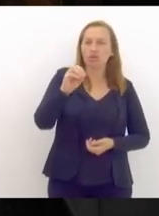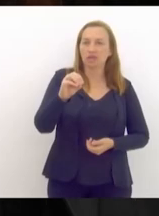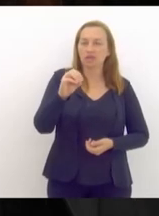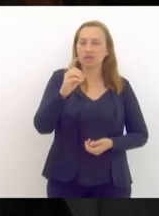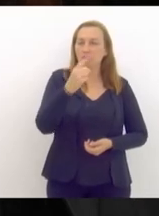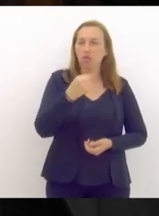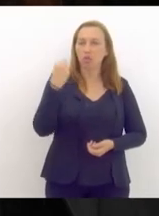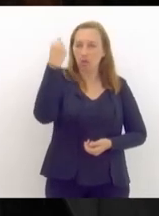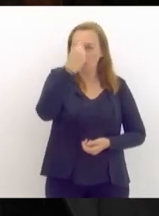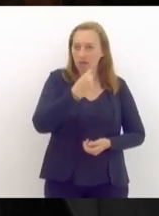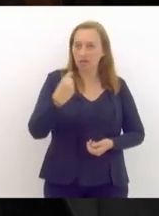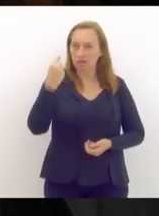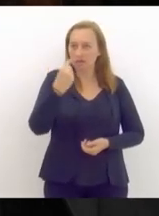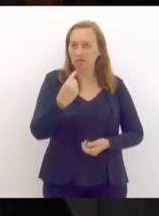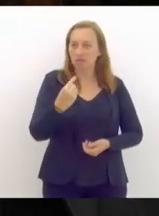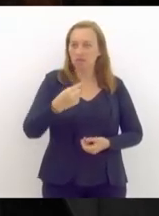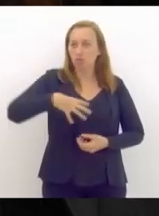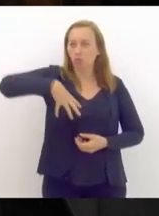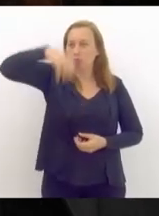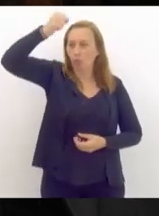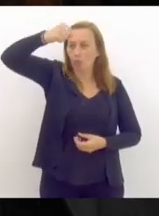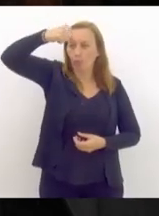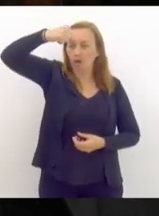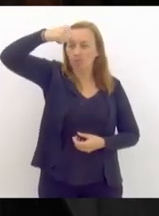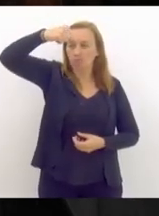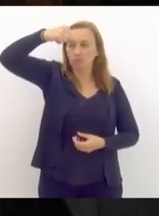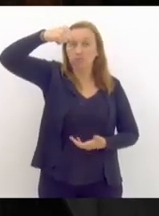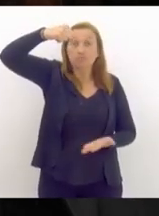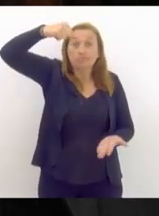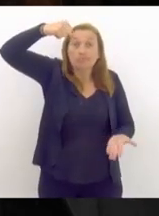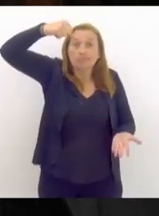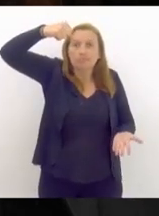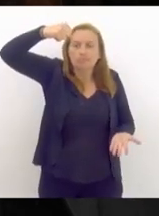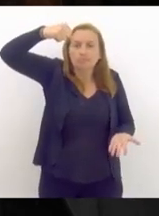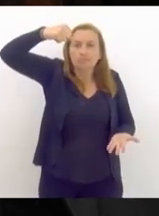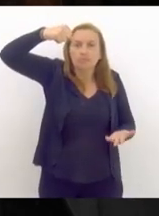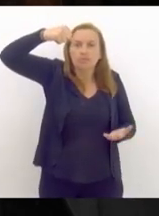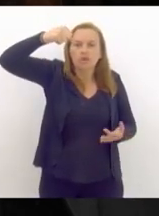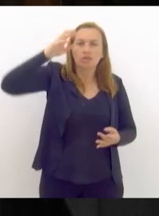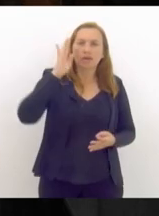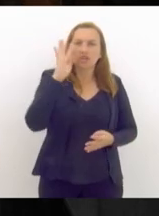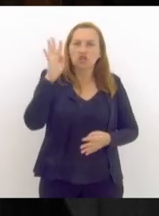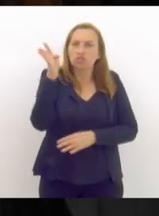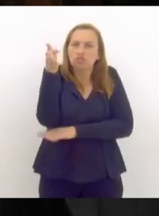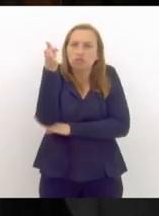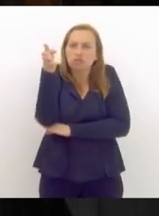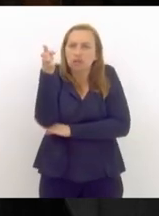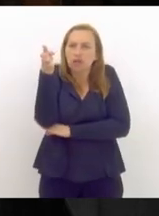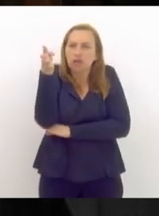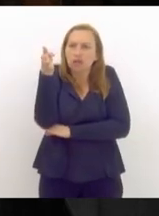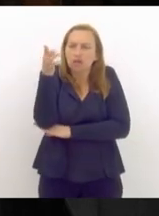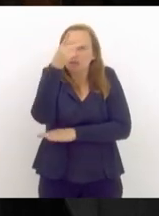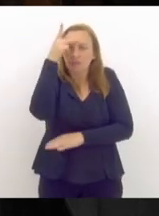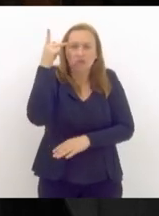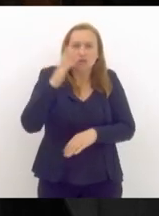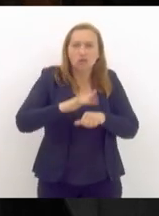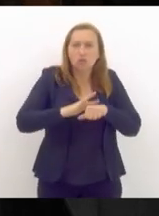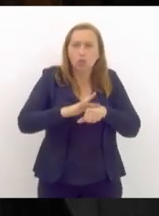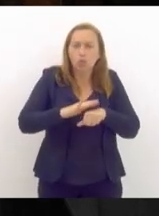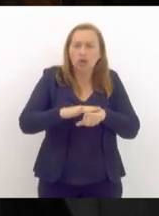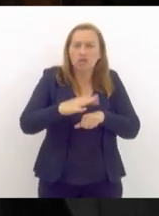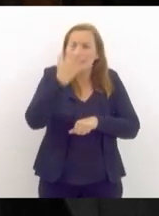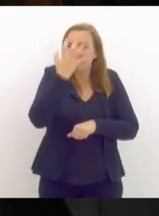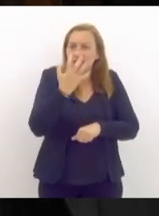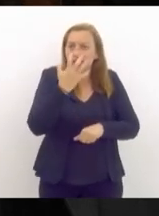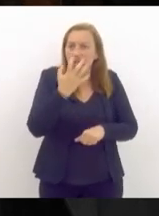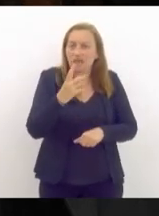horas sem luz. Você imagina uma pousada, uma pessoa que tem doença crônica, uma pessoa que tem